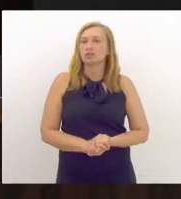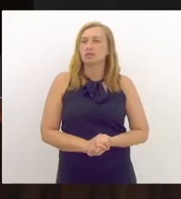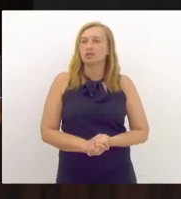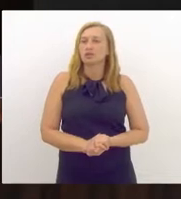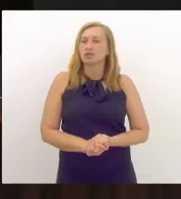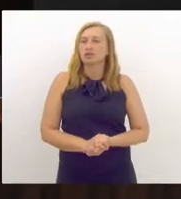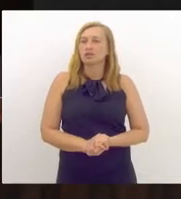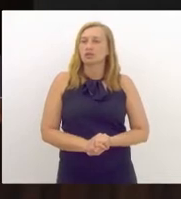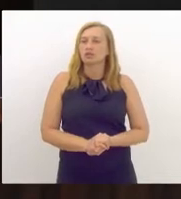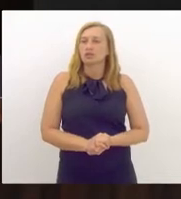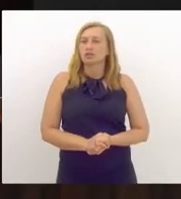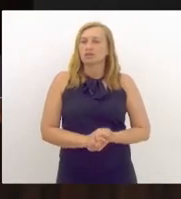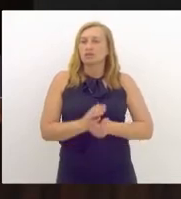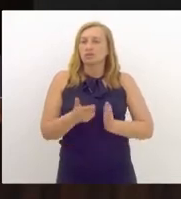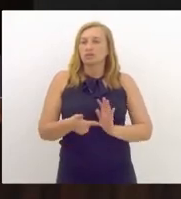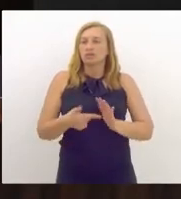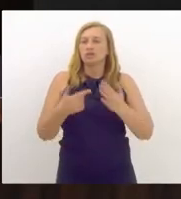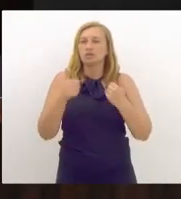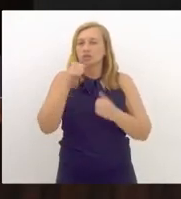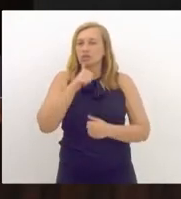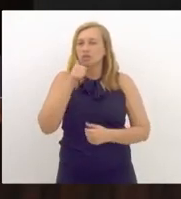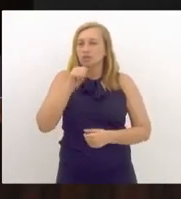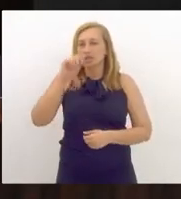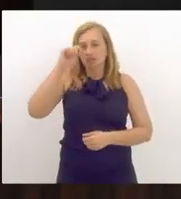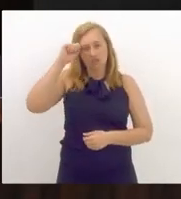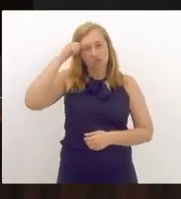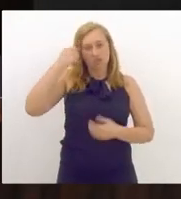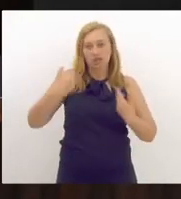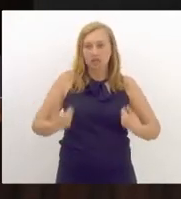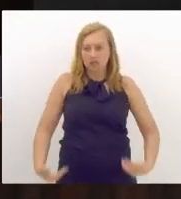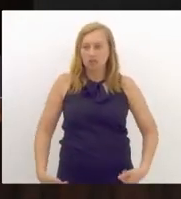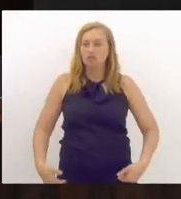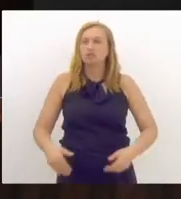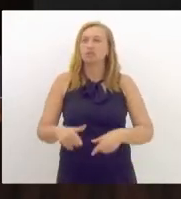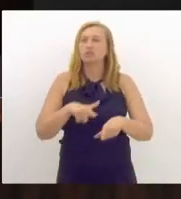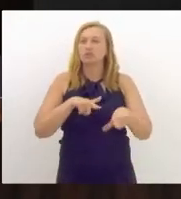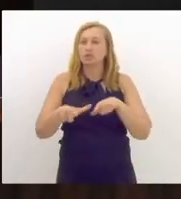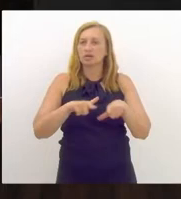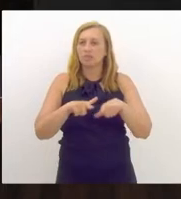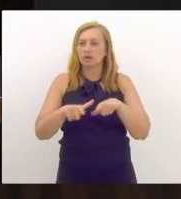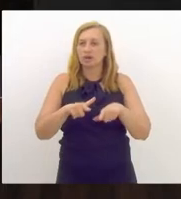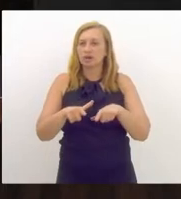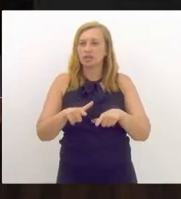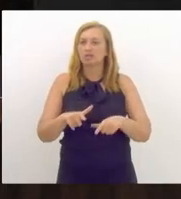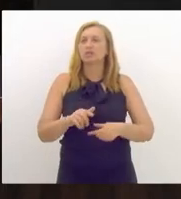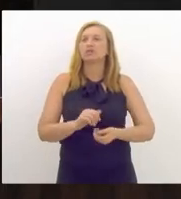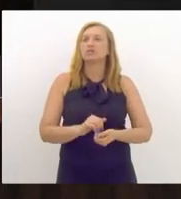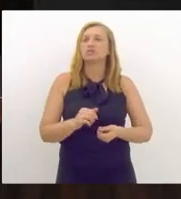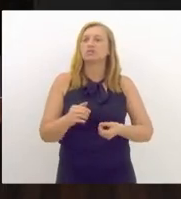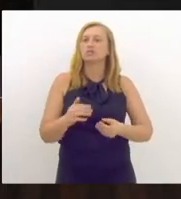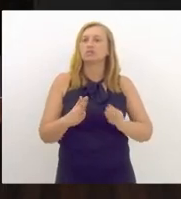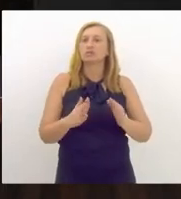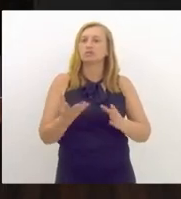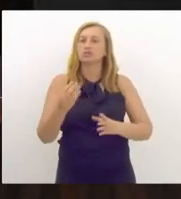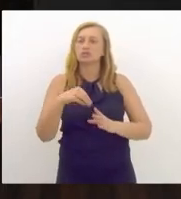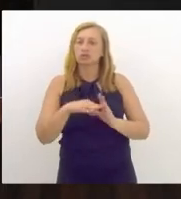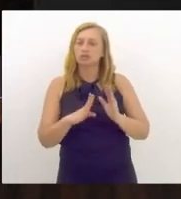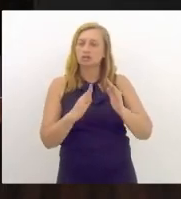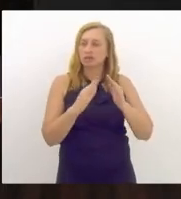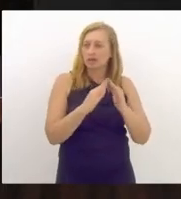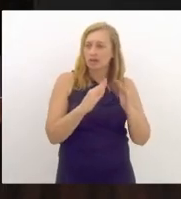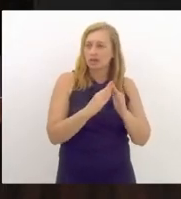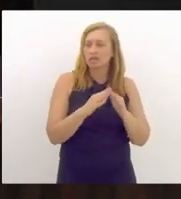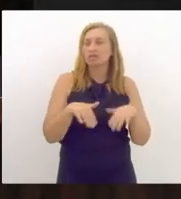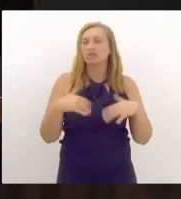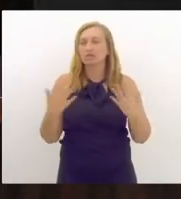discutindo no corpo das mulheres negras que são maioria no trabalho do serviço doméstico Então esse